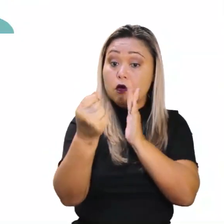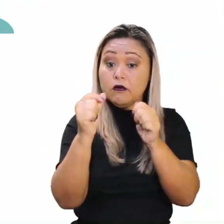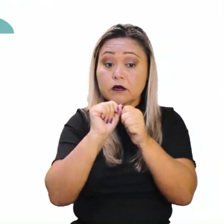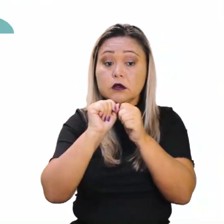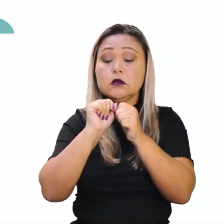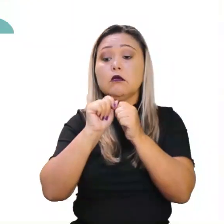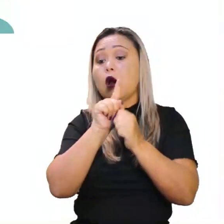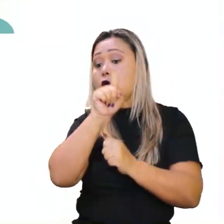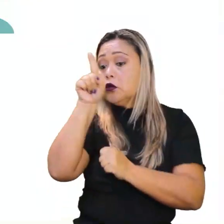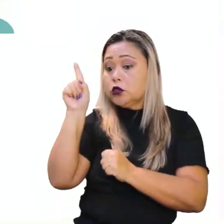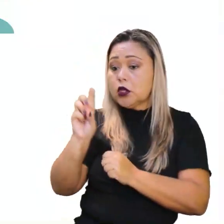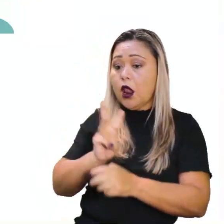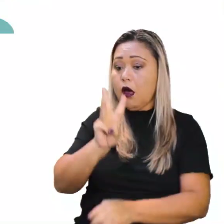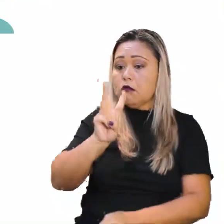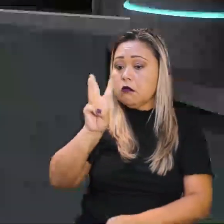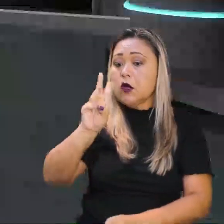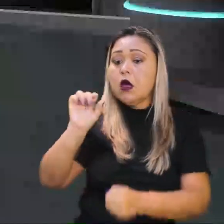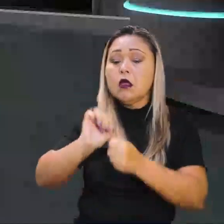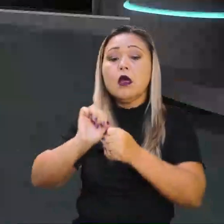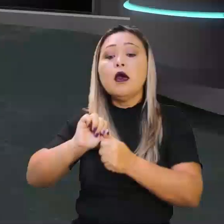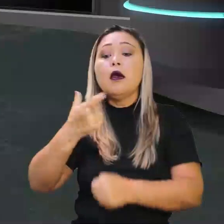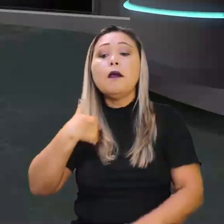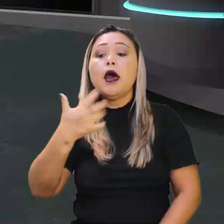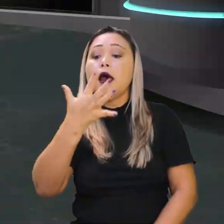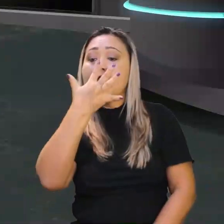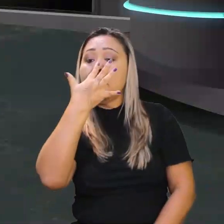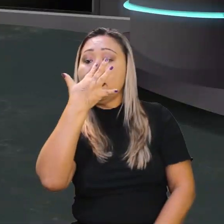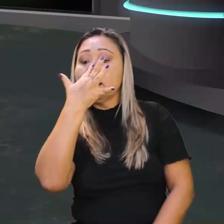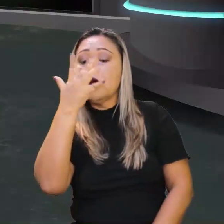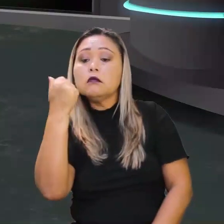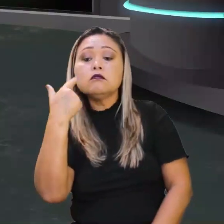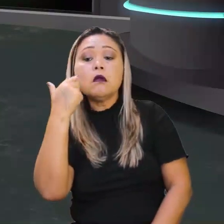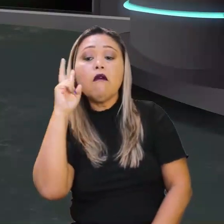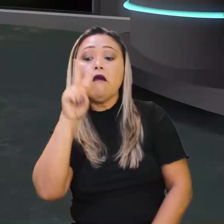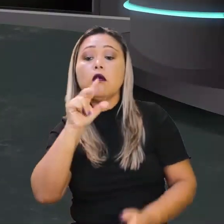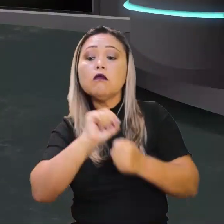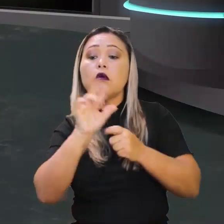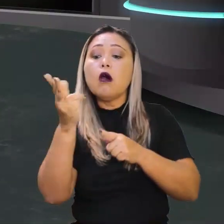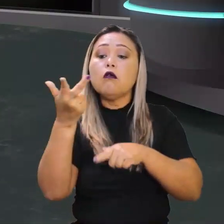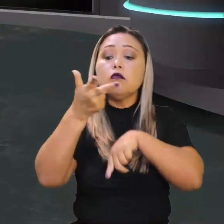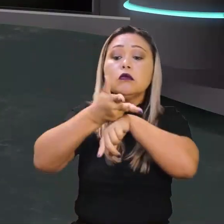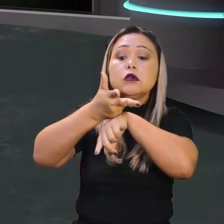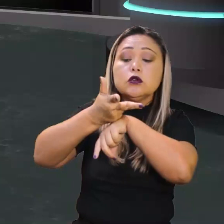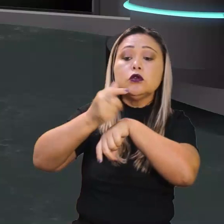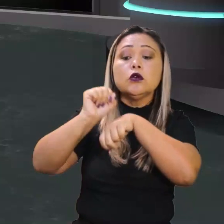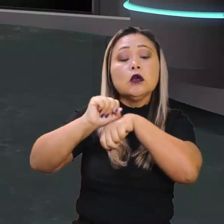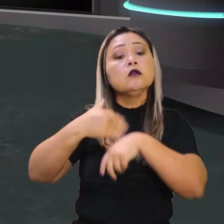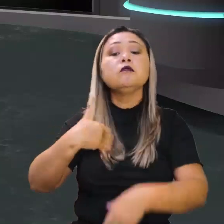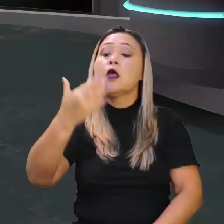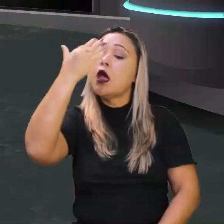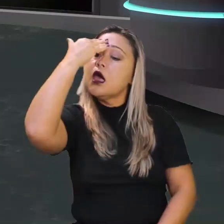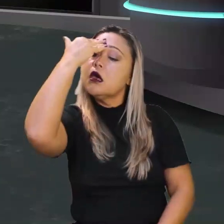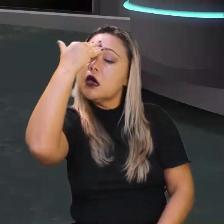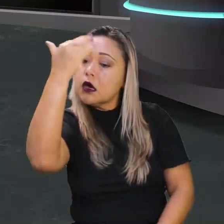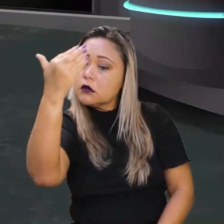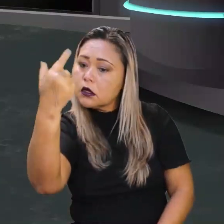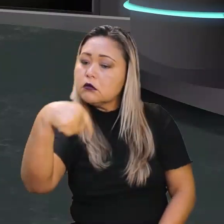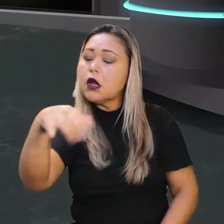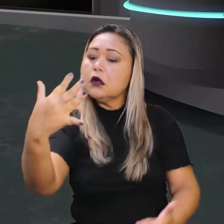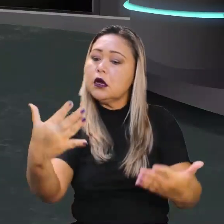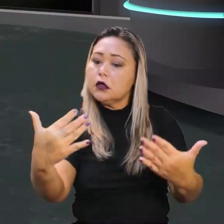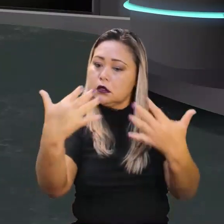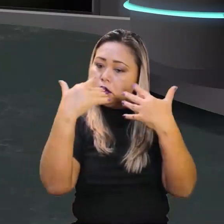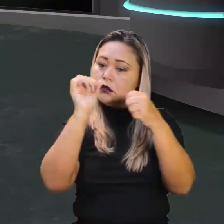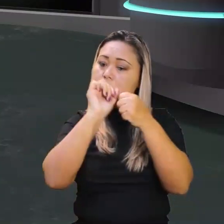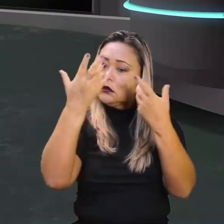digital e assistir esse vídeo aí para ampliar aí seus conhecimentos. Então, estudante, obrigado pela atenção de vocês, espero que vocês